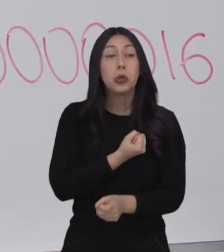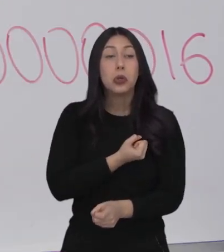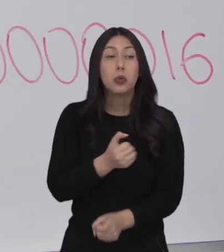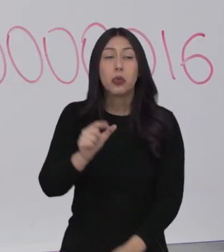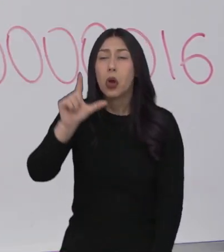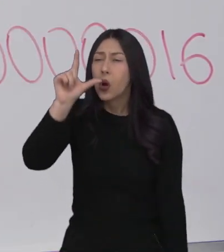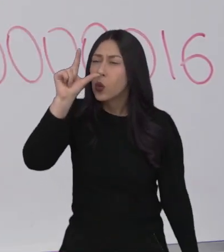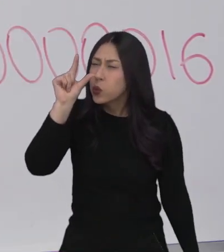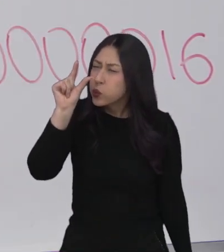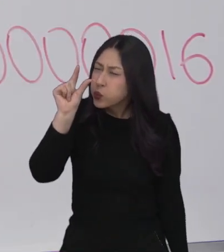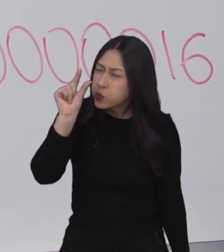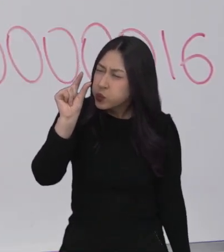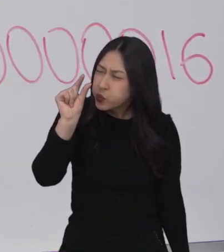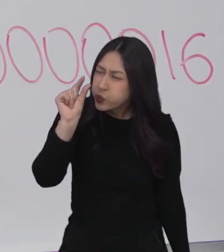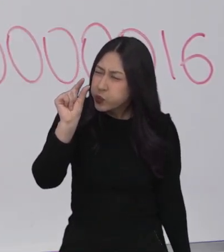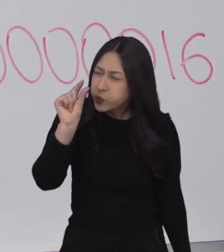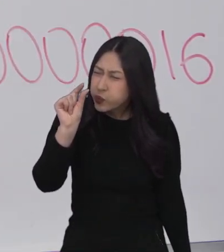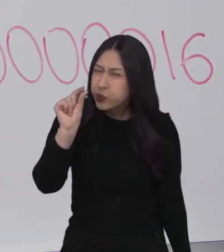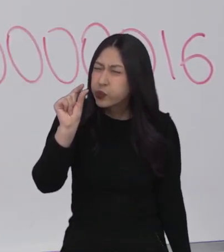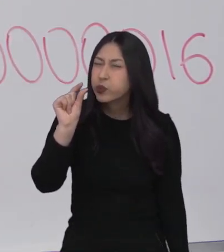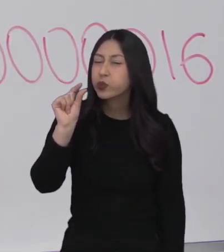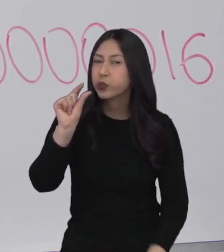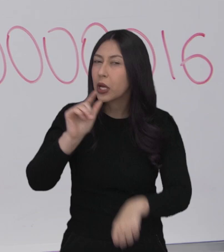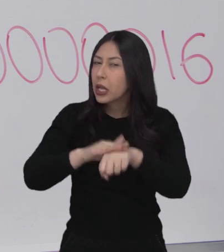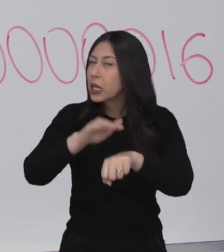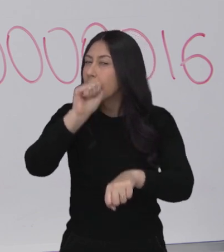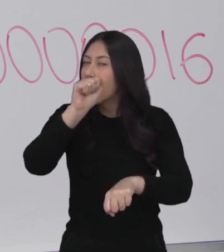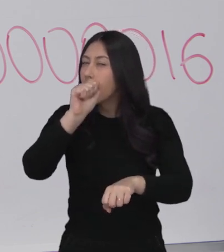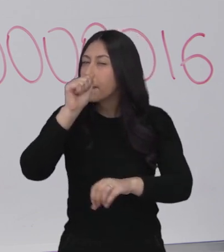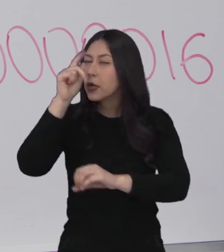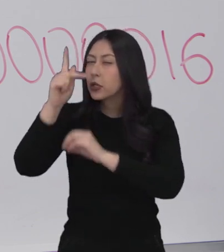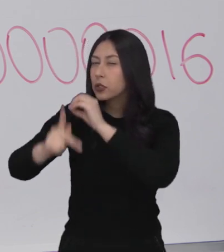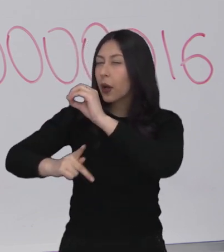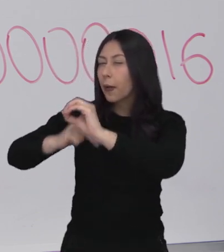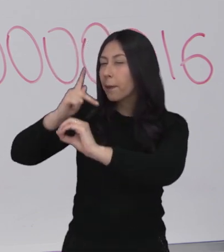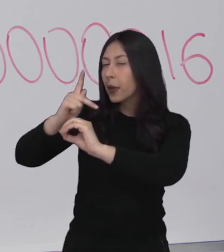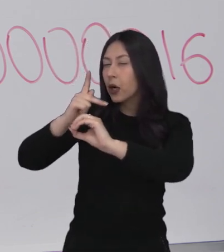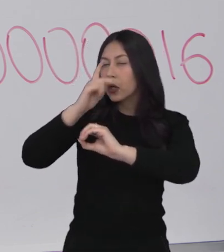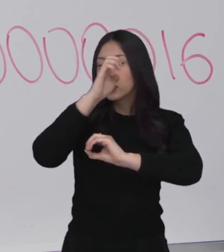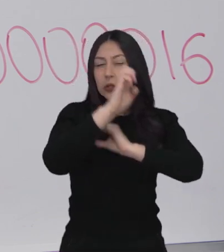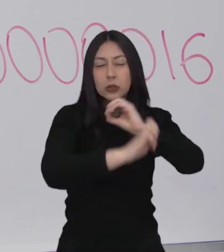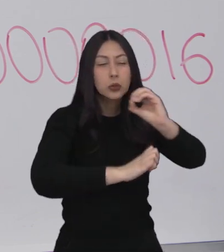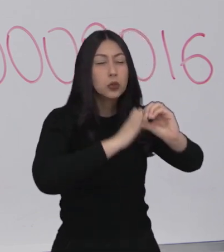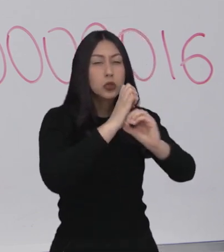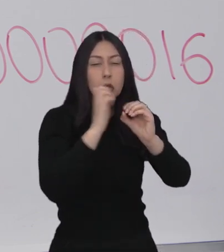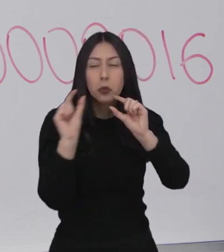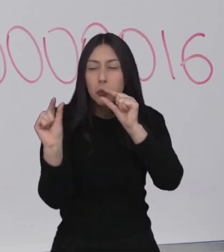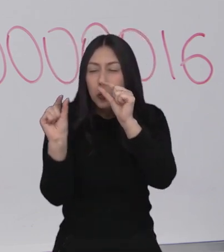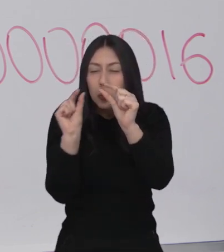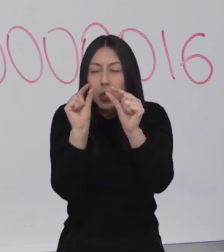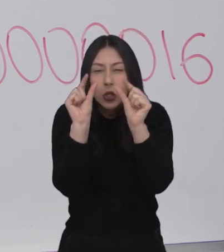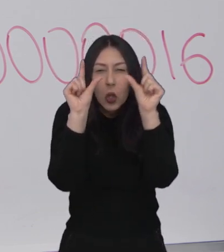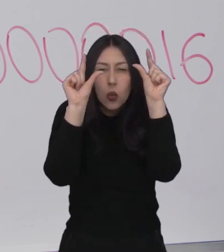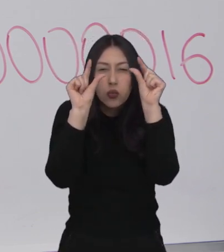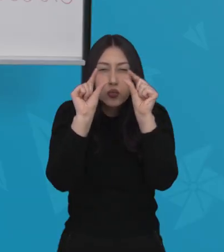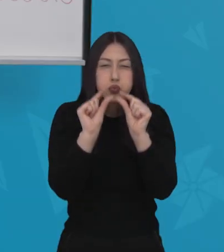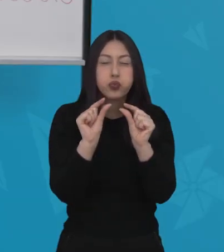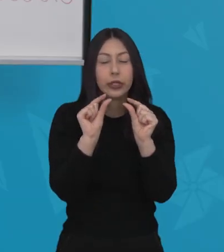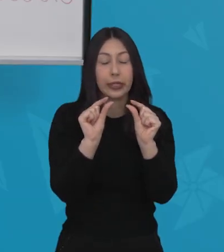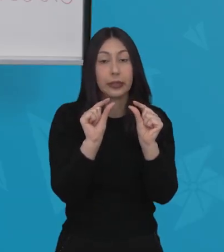a carga elementar. A carga base, quando a gente pensa em prótons e elétrons, que são as menores partículas com carga que a gente